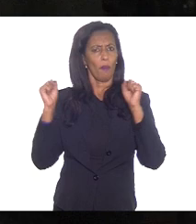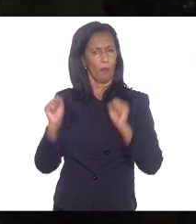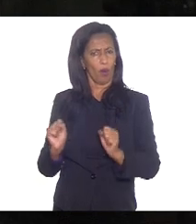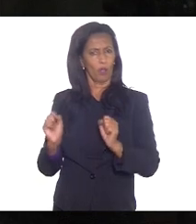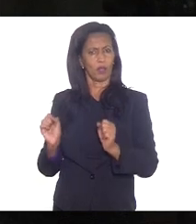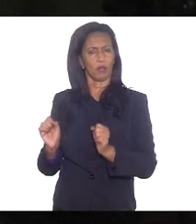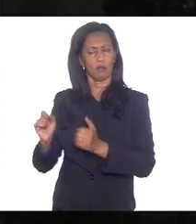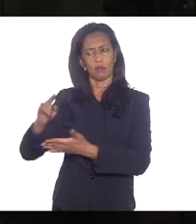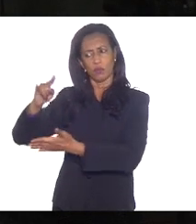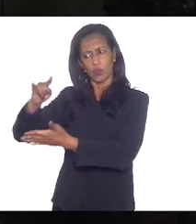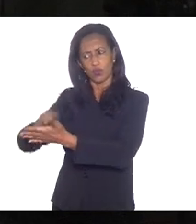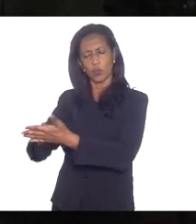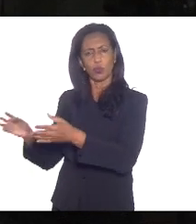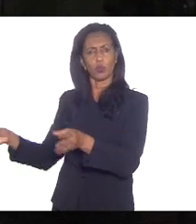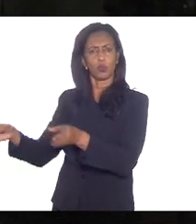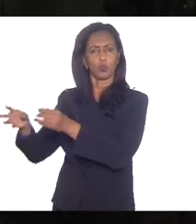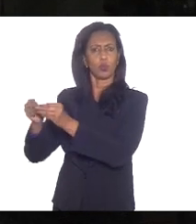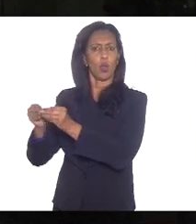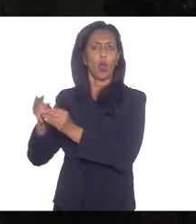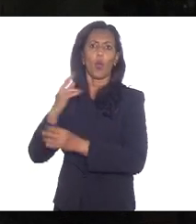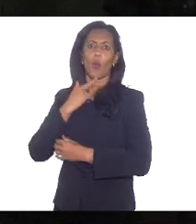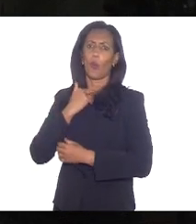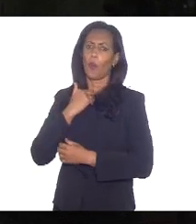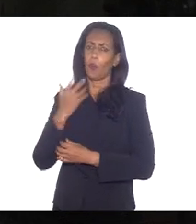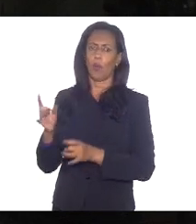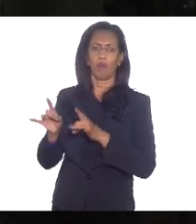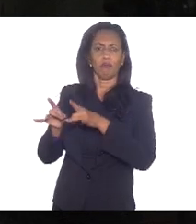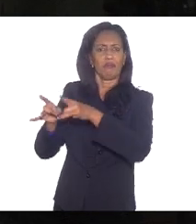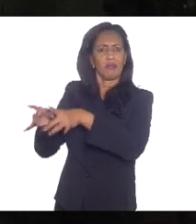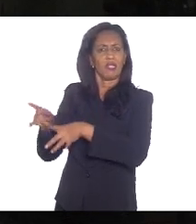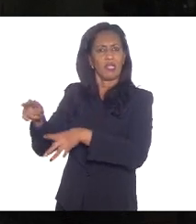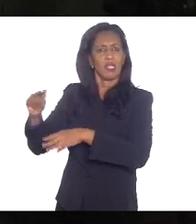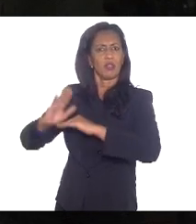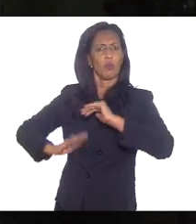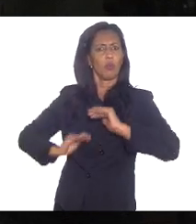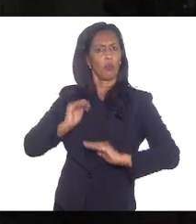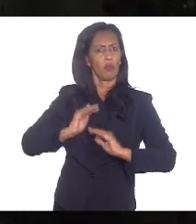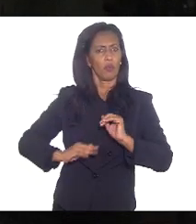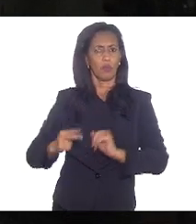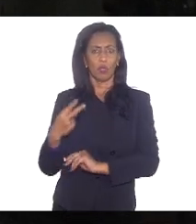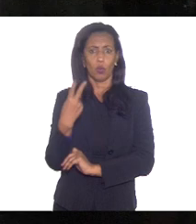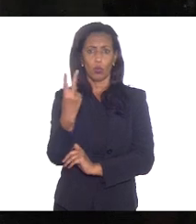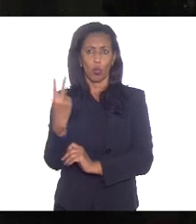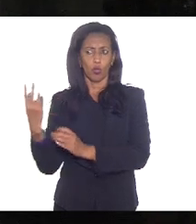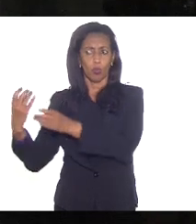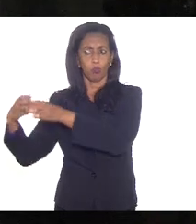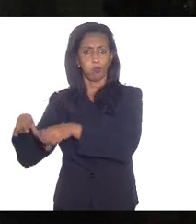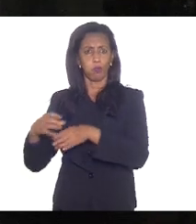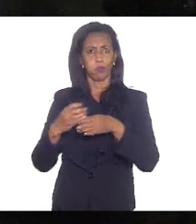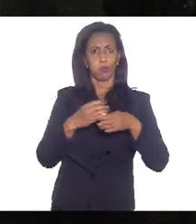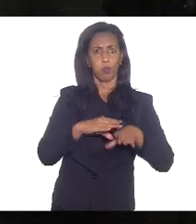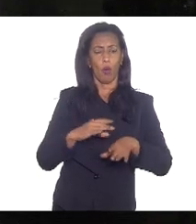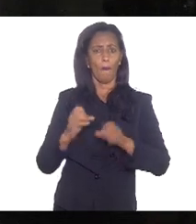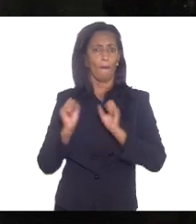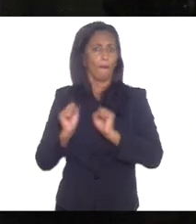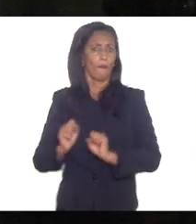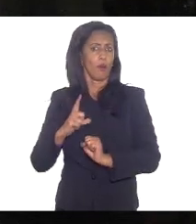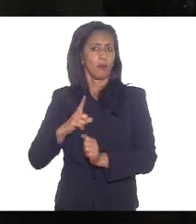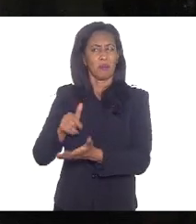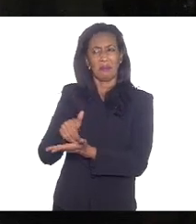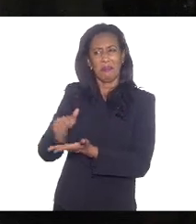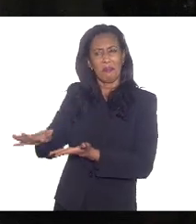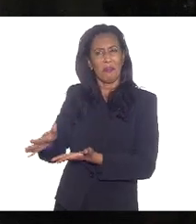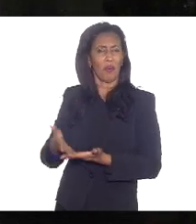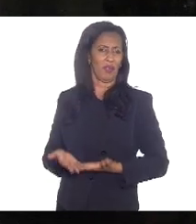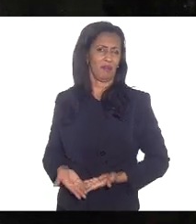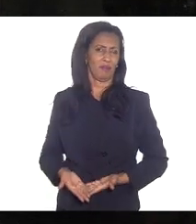colocação, não deixar que esses profissionais que hoje ocupam duas matrículas possam ser